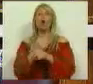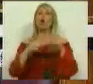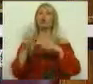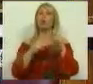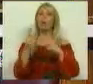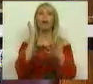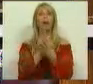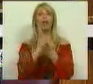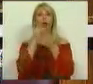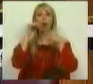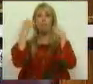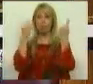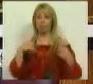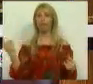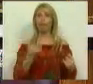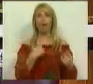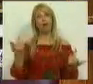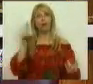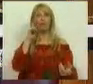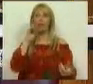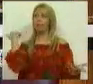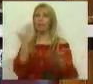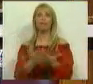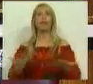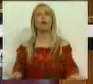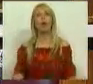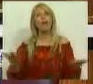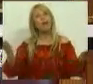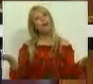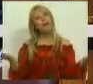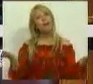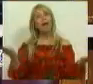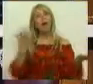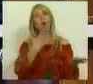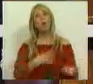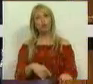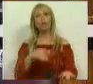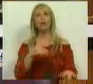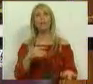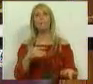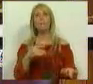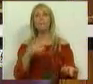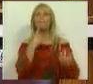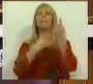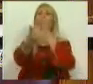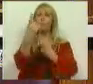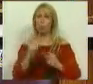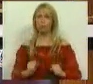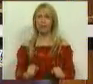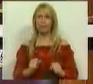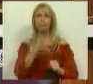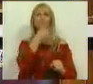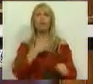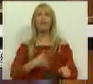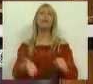escola pública que nós temos vindo a defender. Portanto, gostaria de lhe deixar aqui uma pergunta.